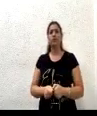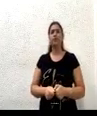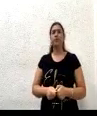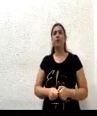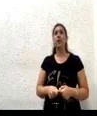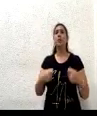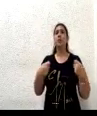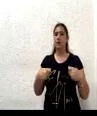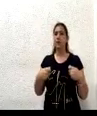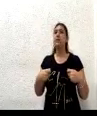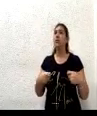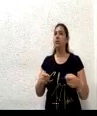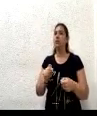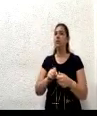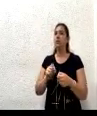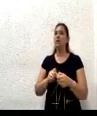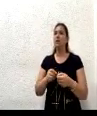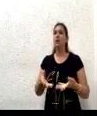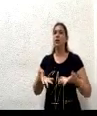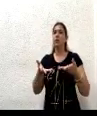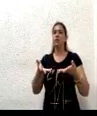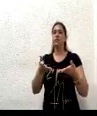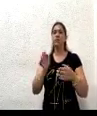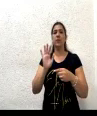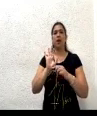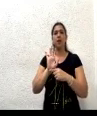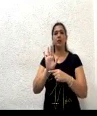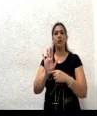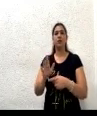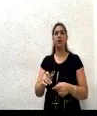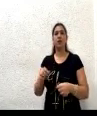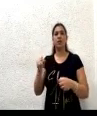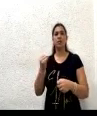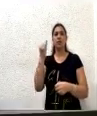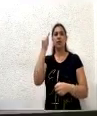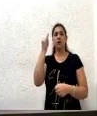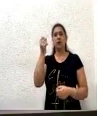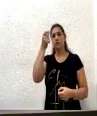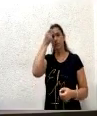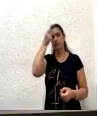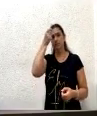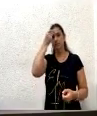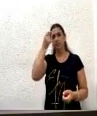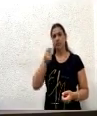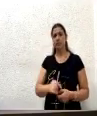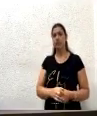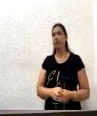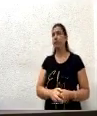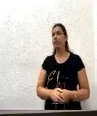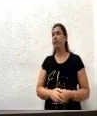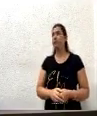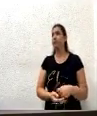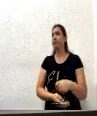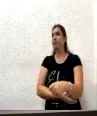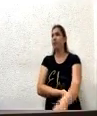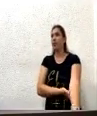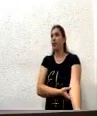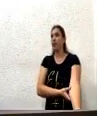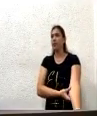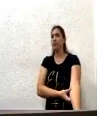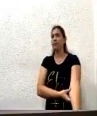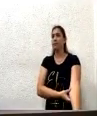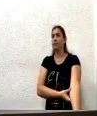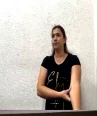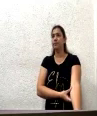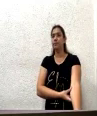isso que eu quero dizer, vereador. Obrigado, vereador. Nós temos aqui a Kelly, que trabalha na área da saúde, pode depois